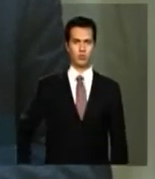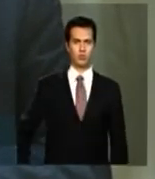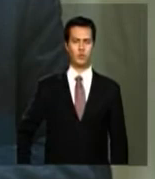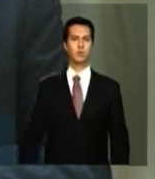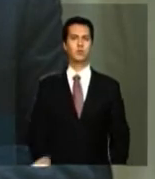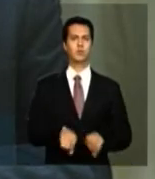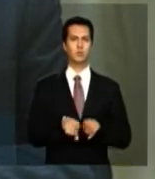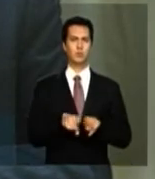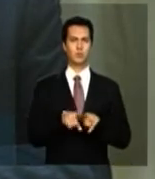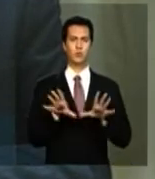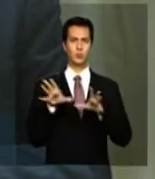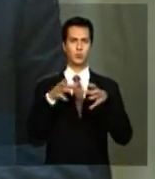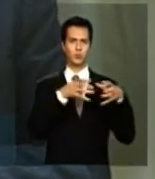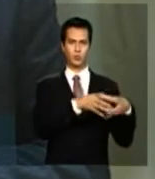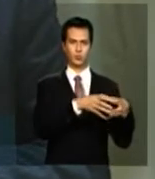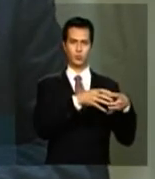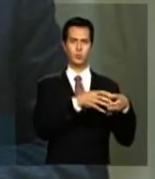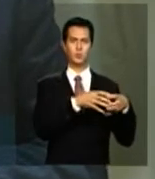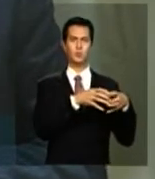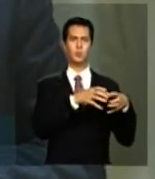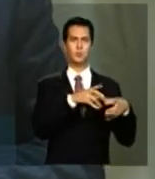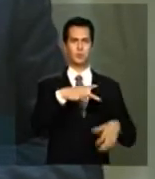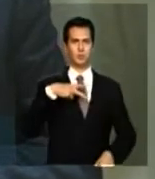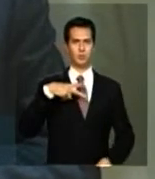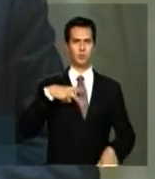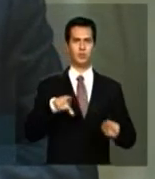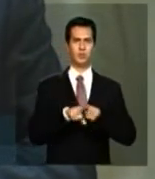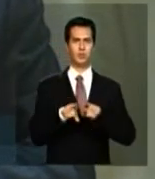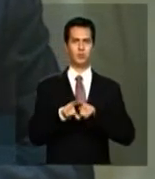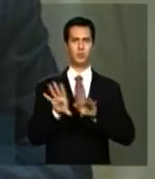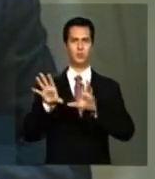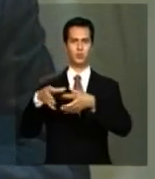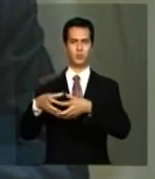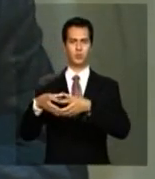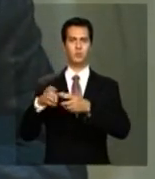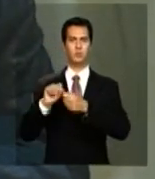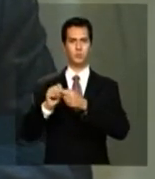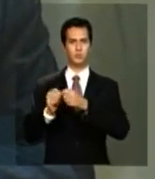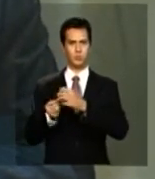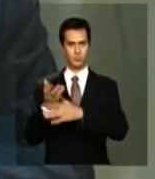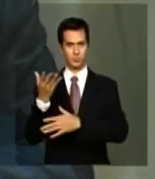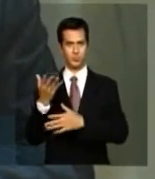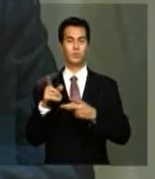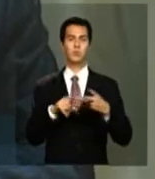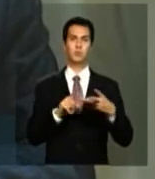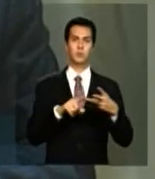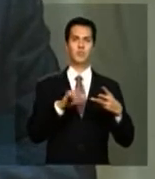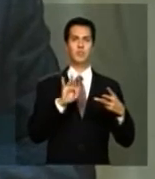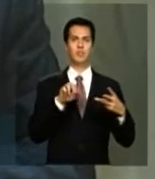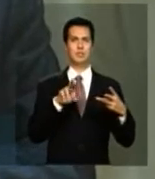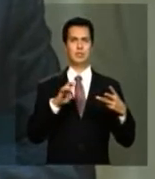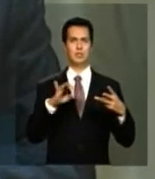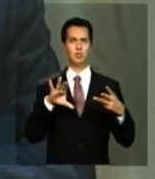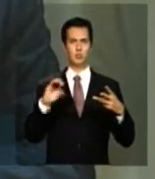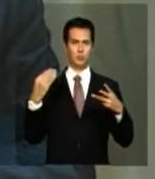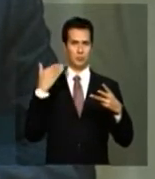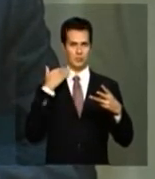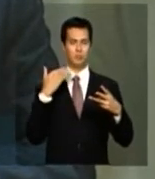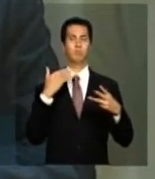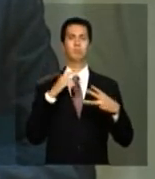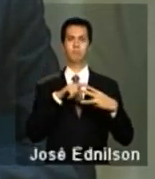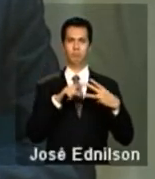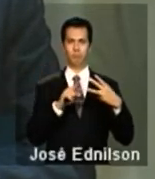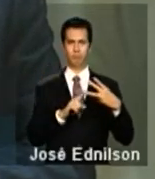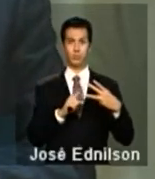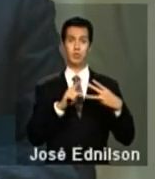setor privado o setor produtor e o setor financeiro cada um